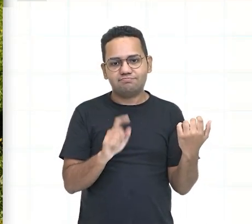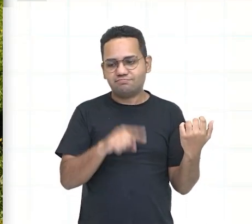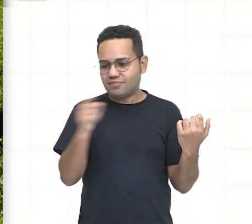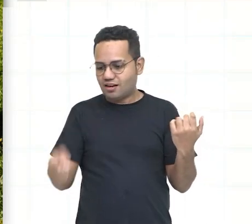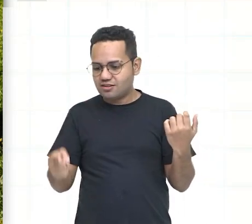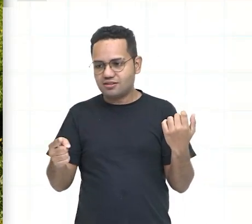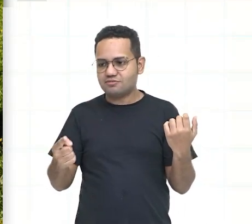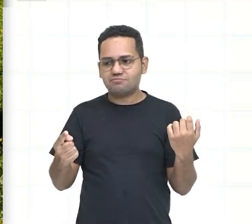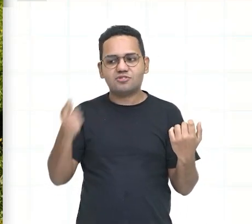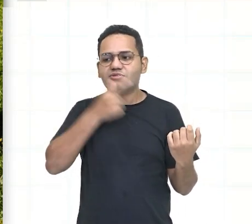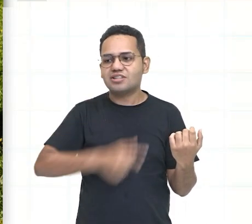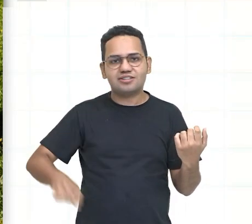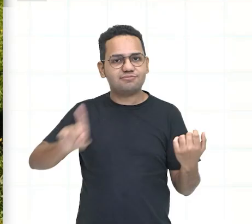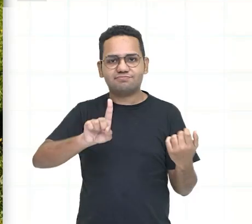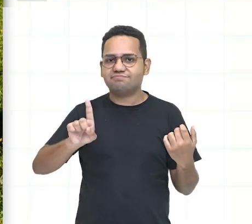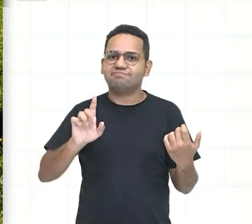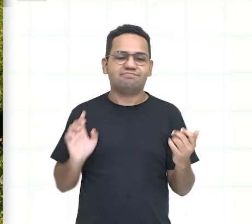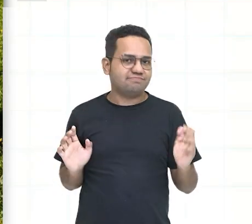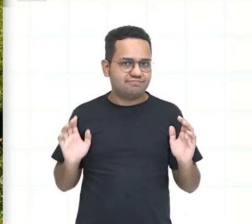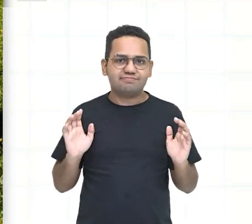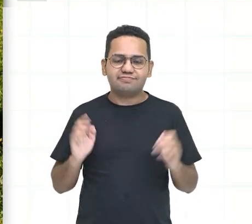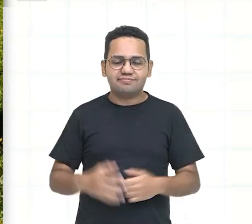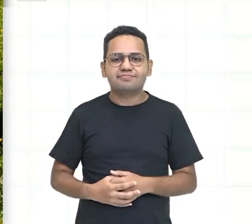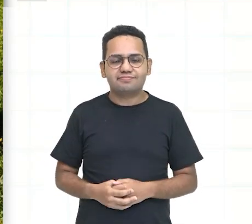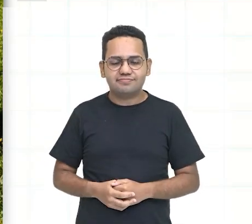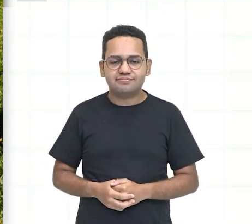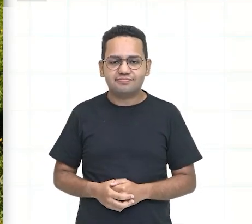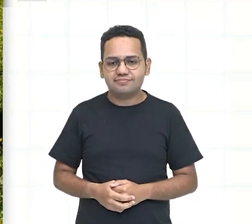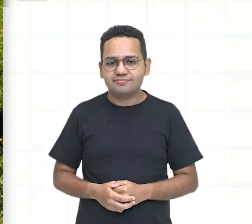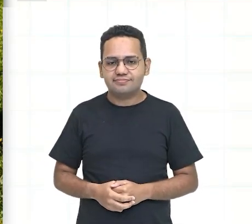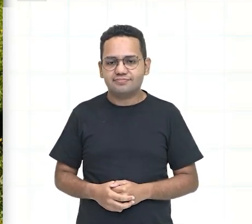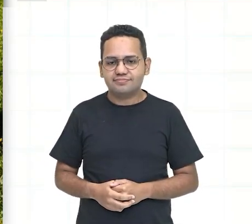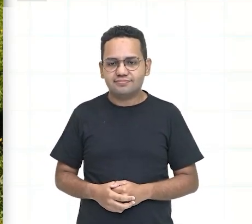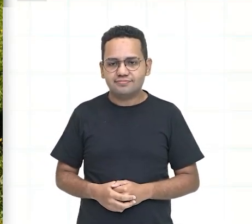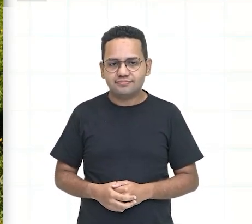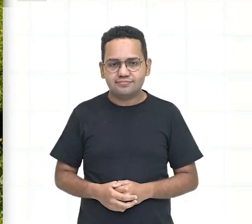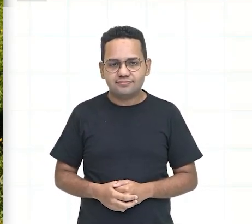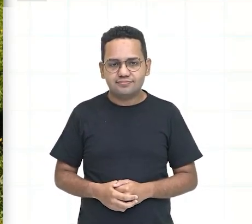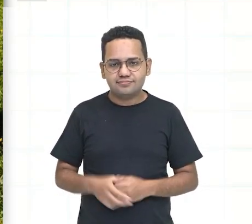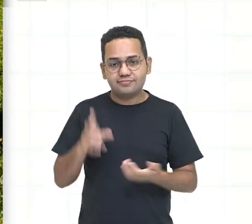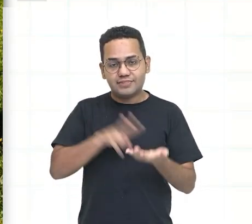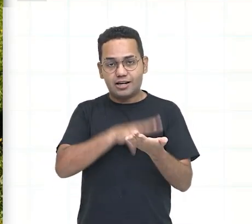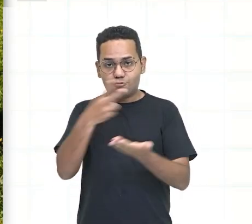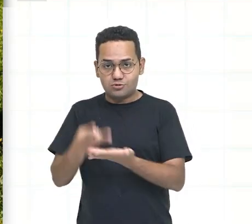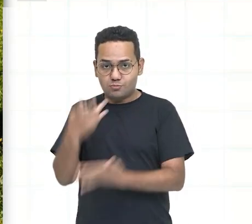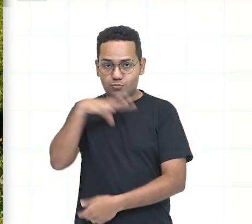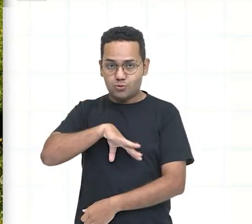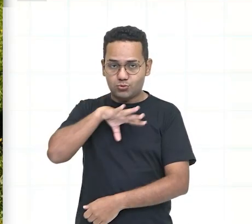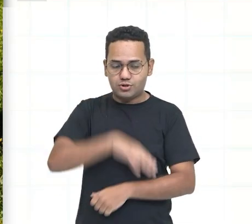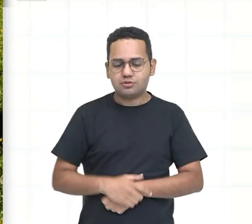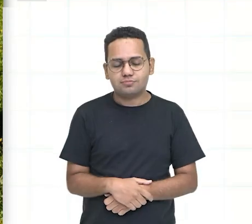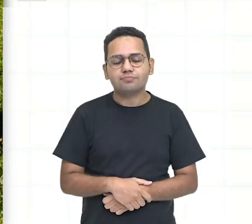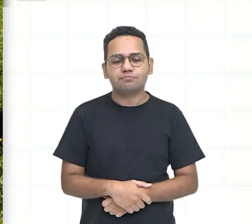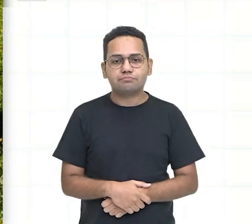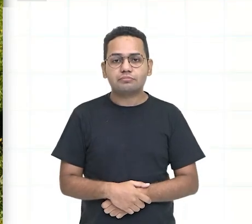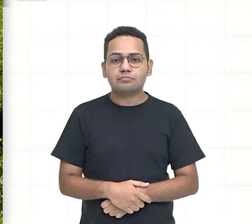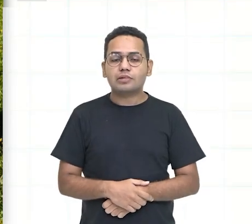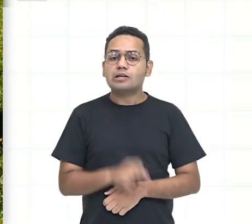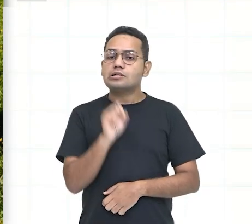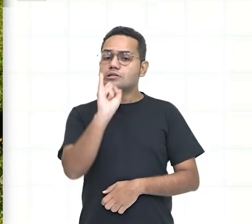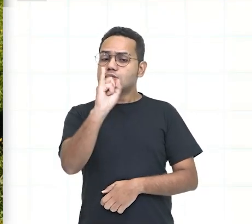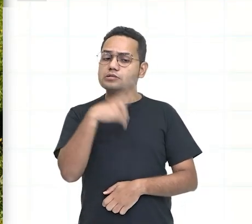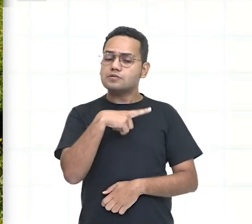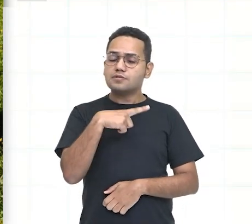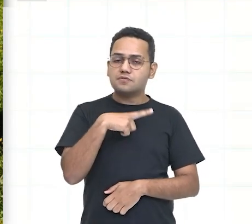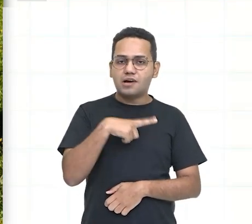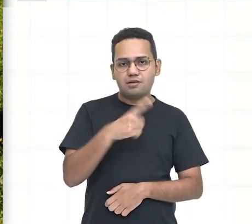oração também não vai. If I had $1 million, I would travel the world. Se eu tivesse $1 milhão, eu viajaria o mundo, tá